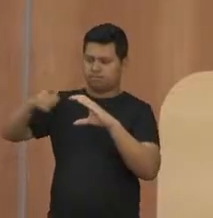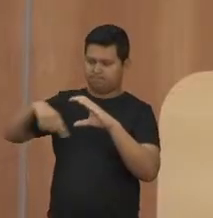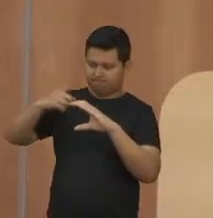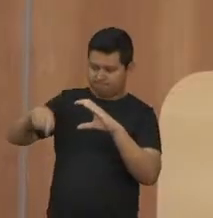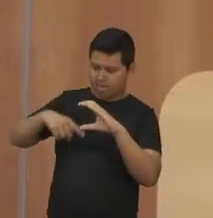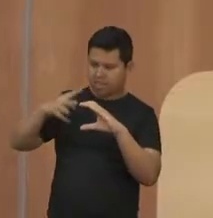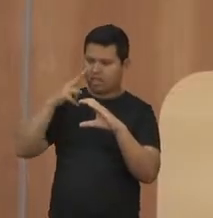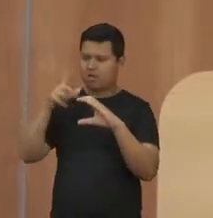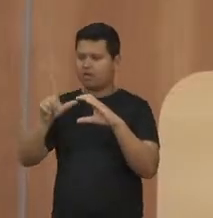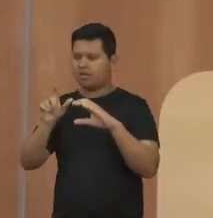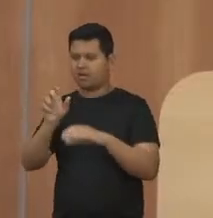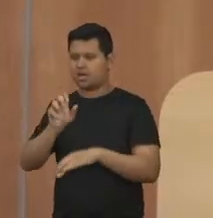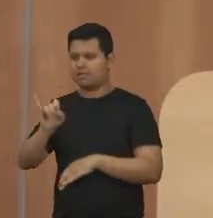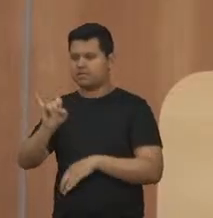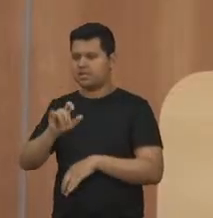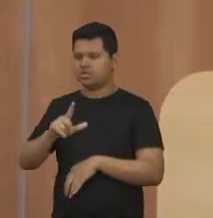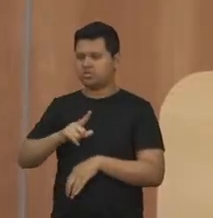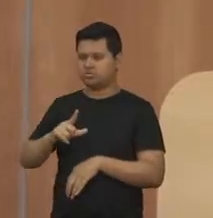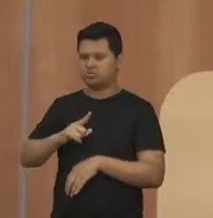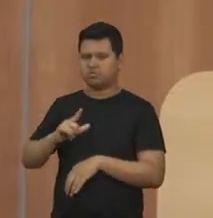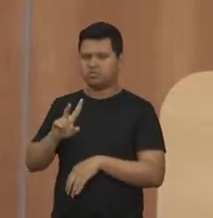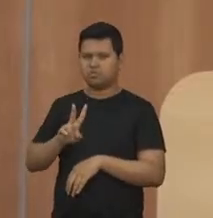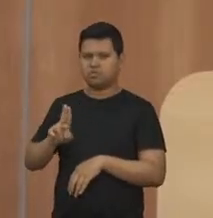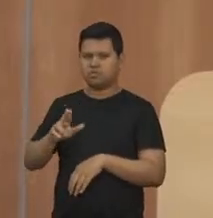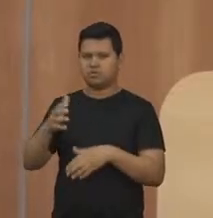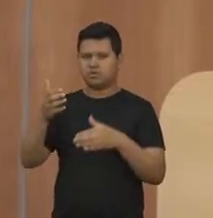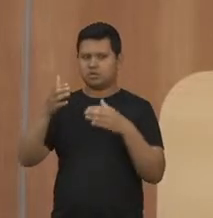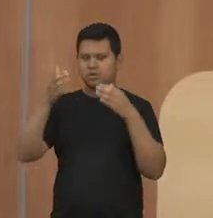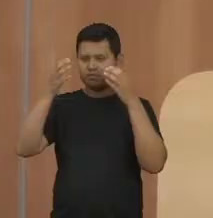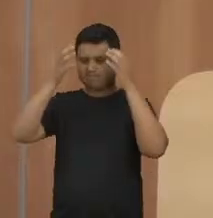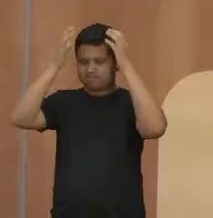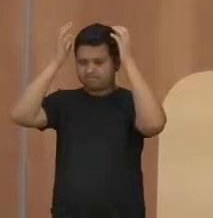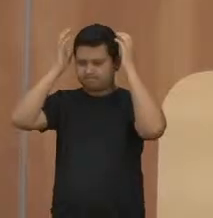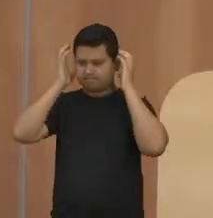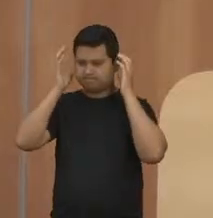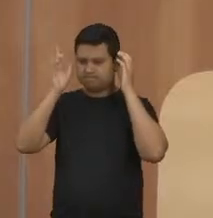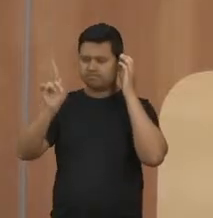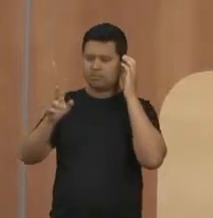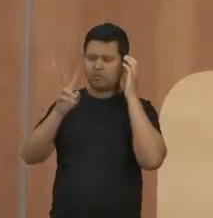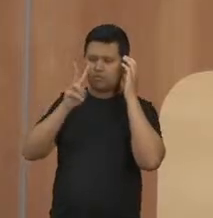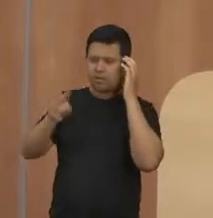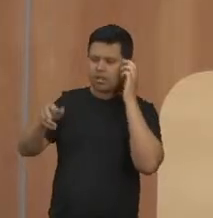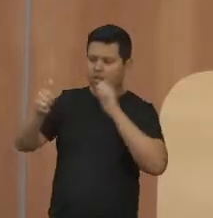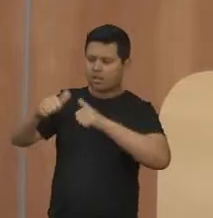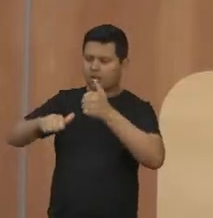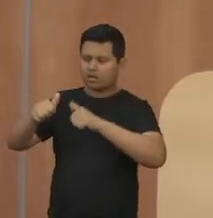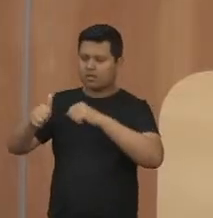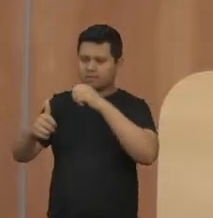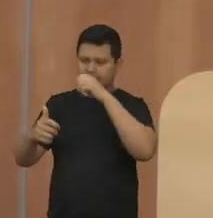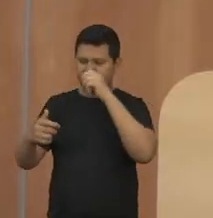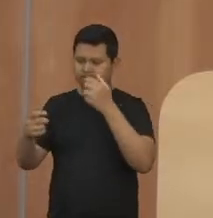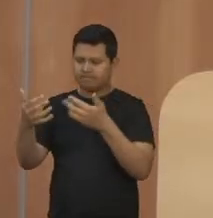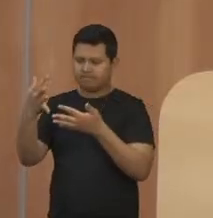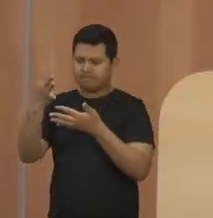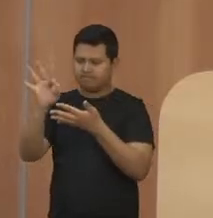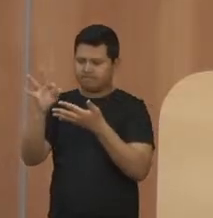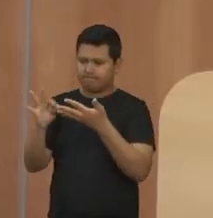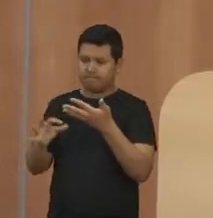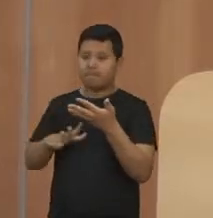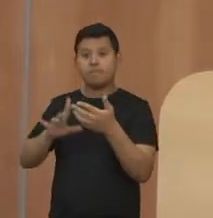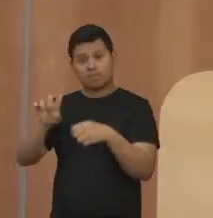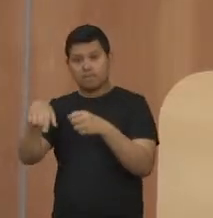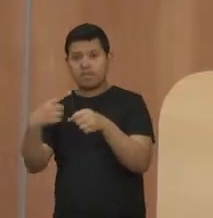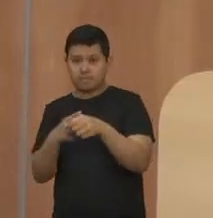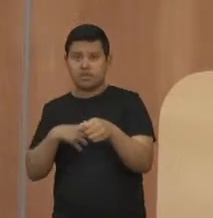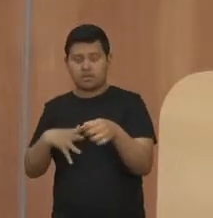com capacete, verifica farol. Então é um negócio bem bacana. E no 7º encontro é a tão sonhada formatura. E é